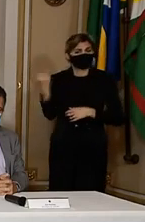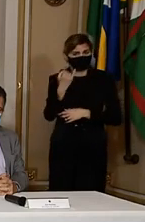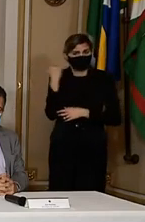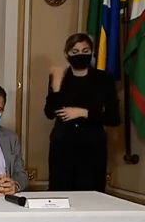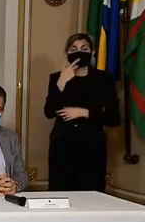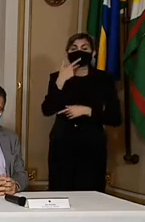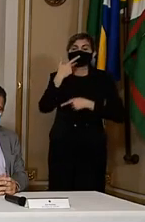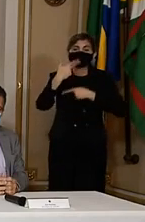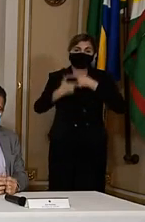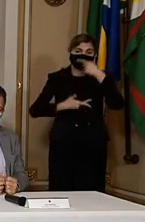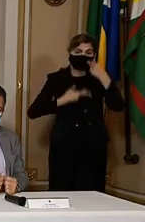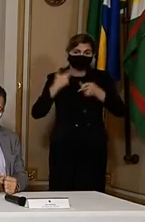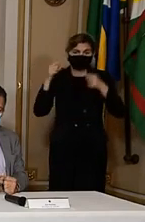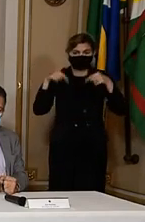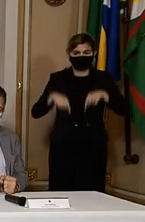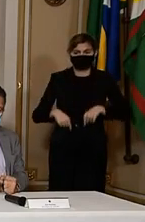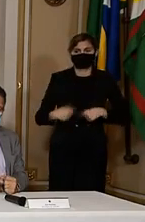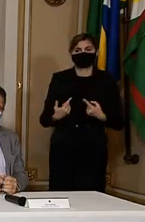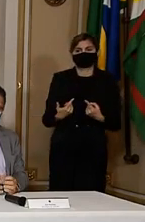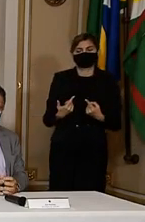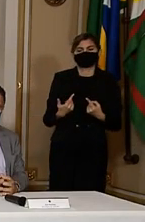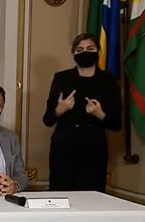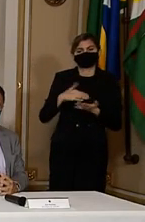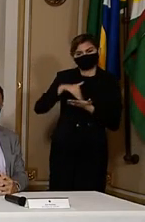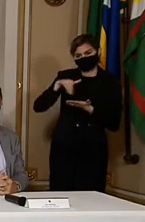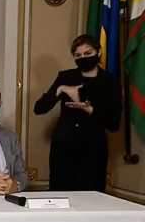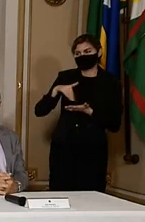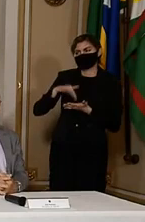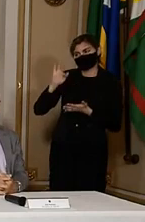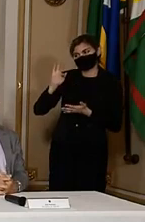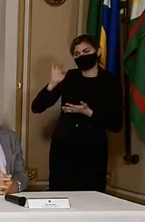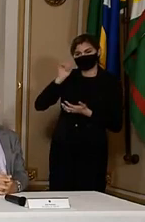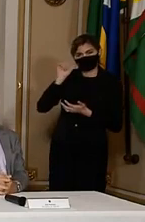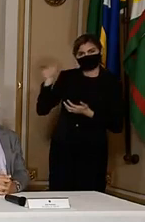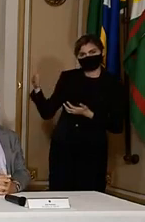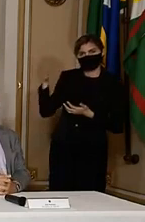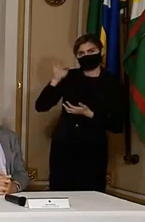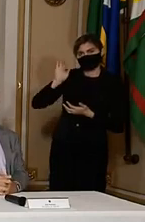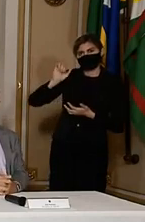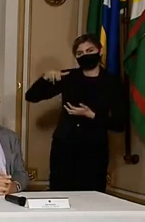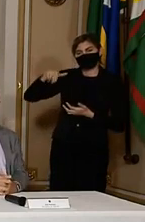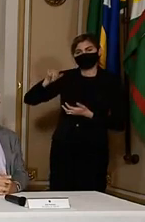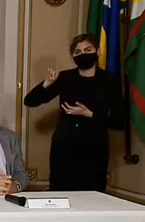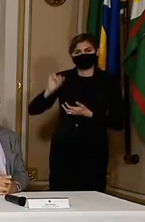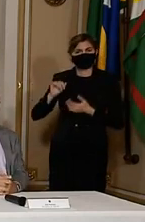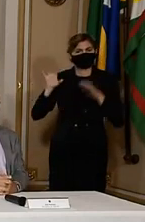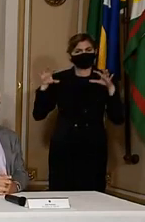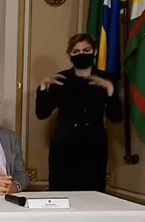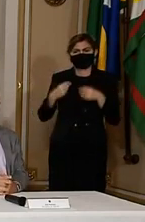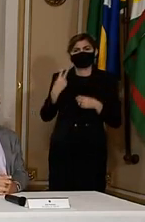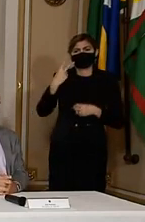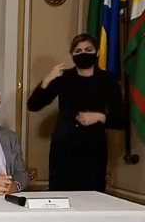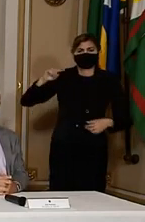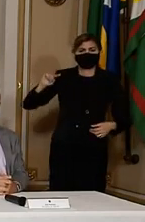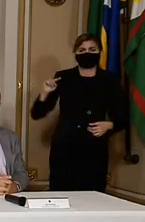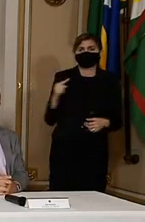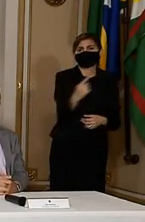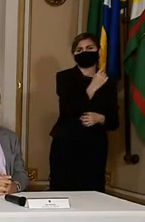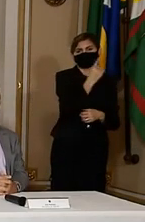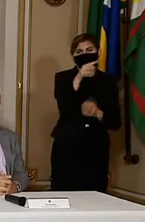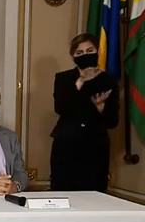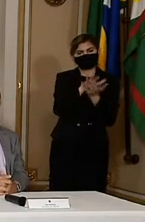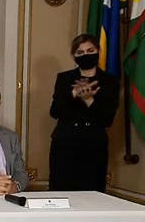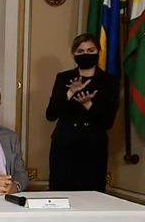estamos falando aqui como bem disse a secretária Fernanda de um universo de dois milhões de